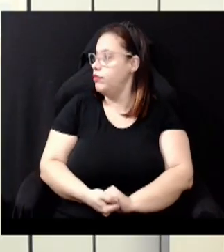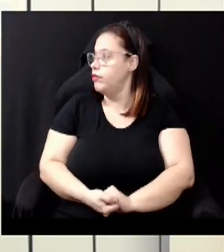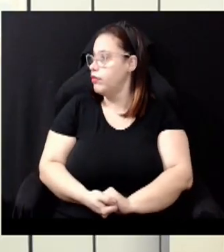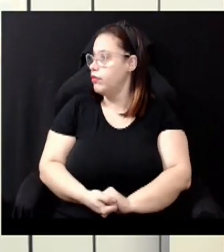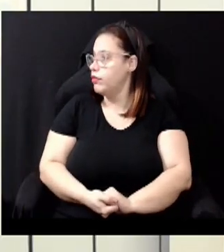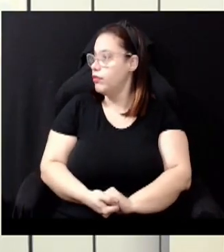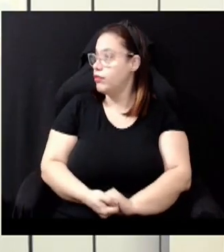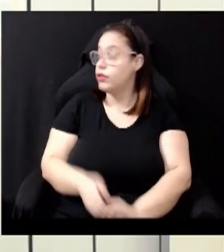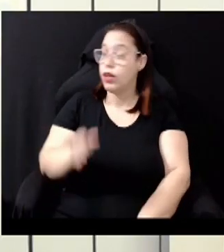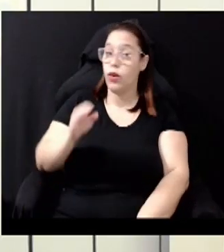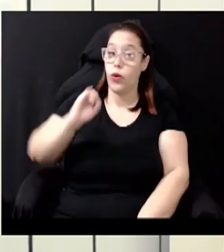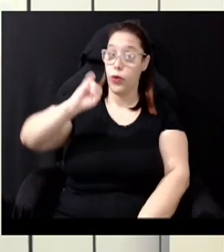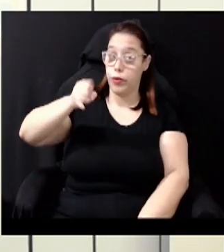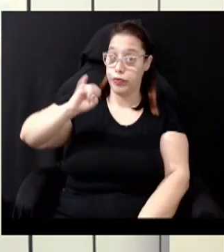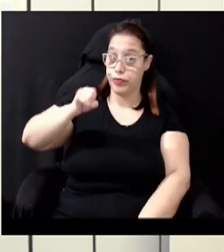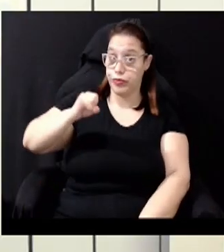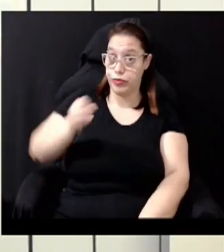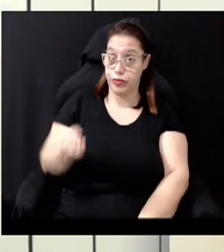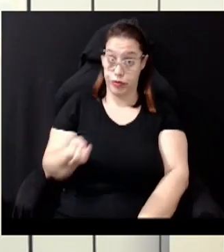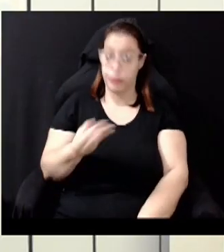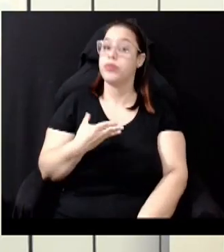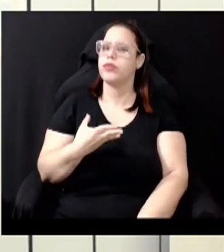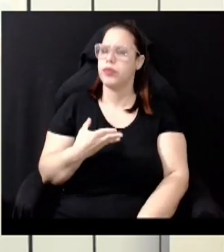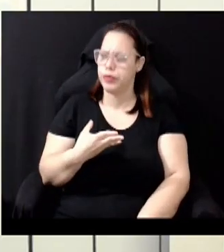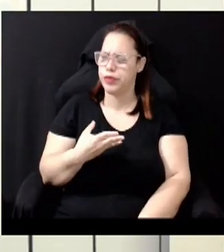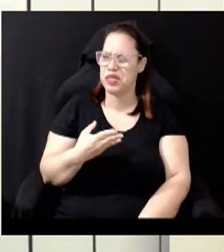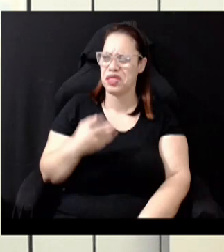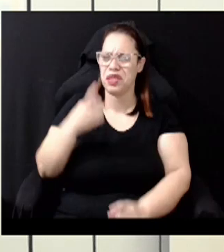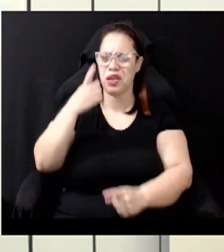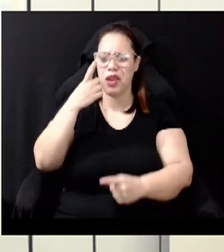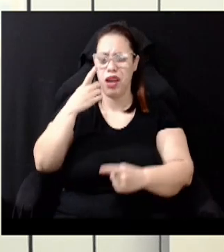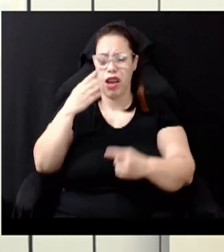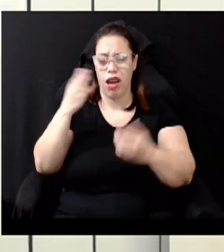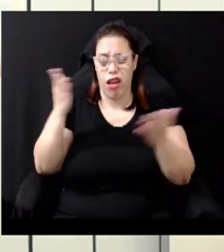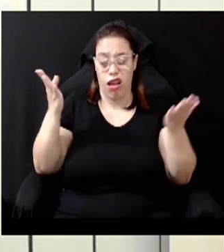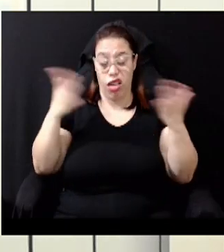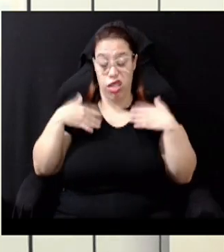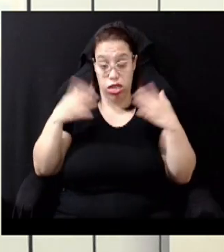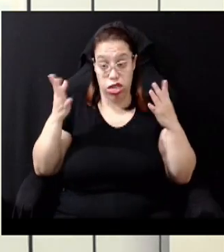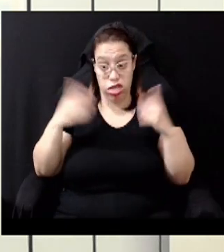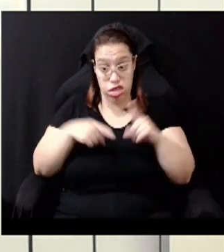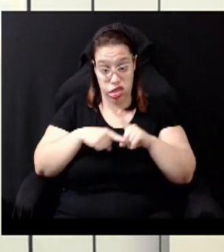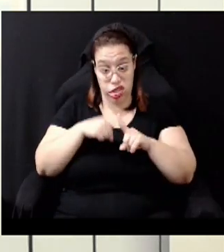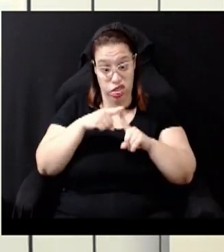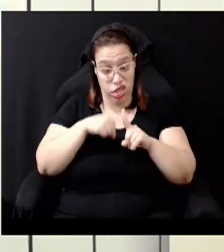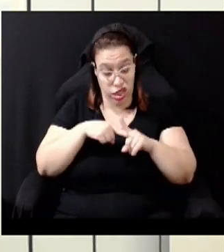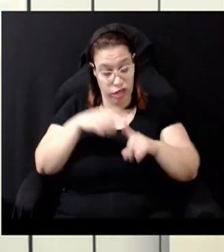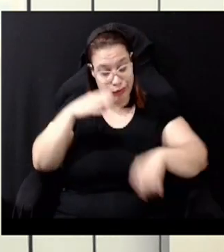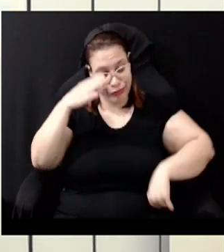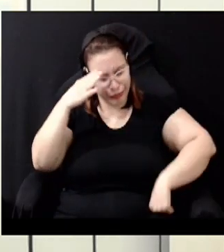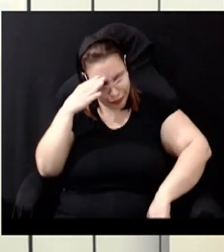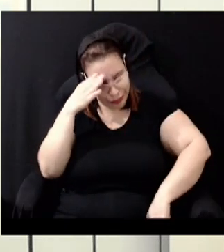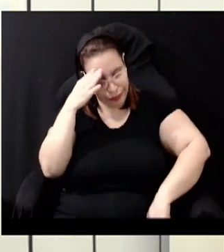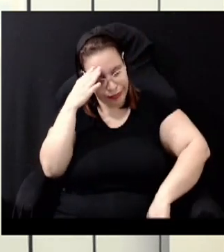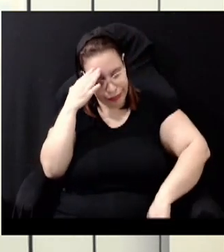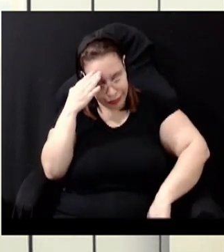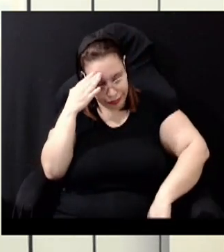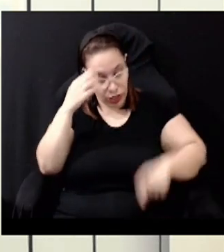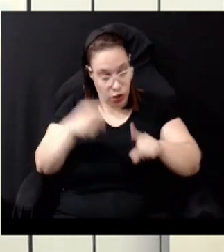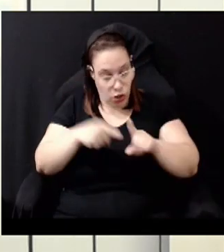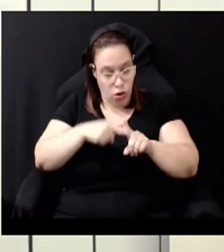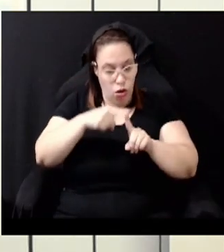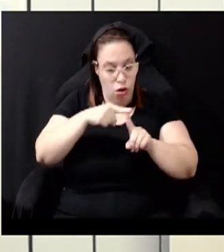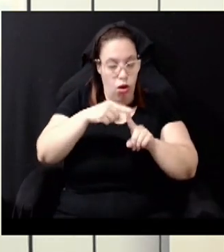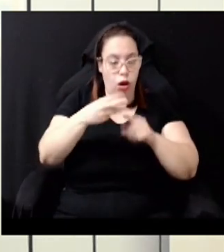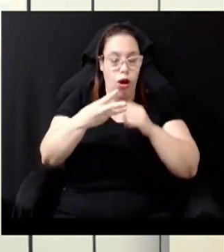Janeiro foi novamente um mês muito quente aqui em Campinas. Muitos dias os termômetros ficaram acima dos 30